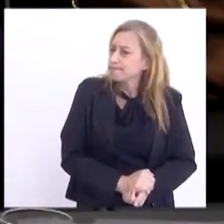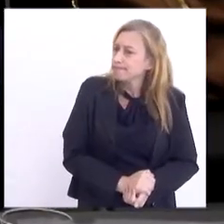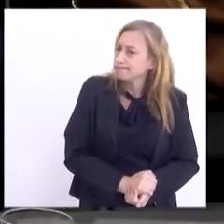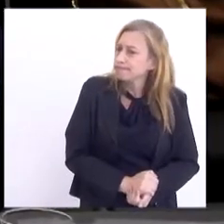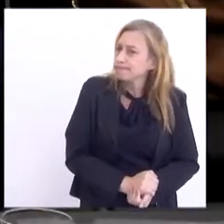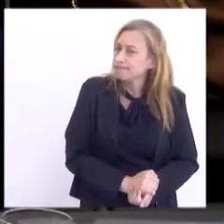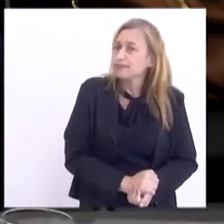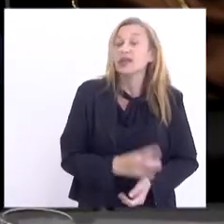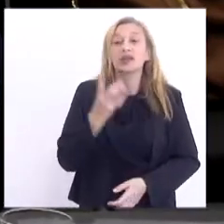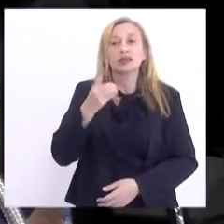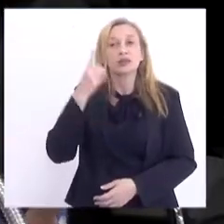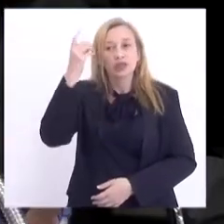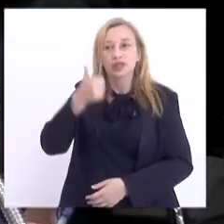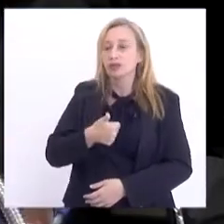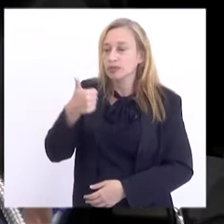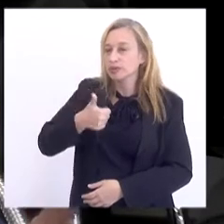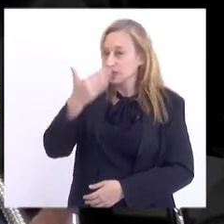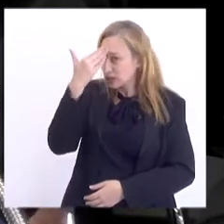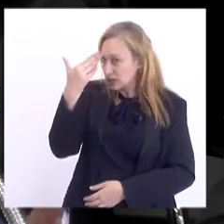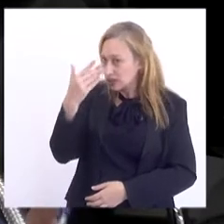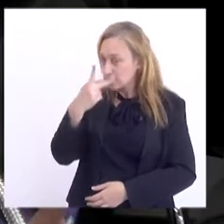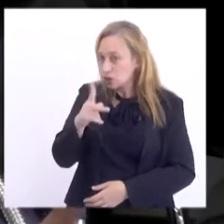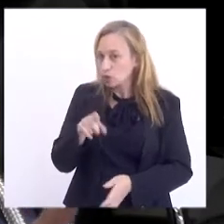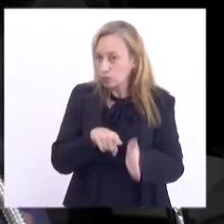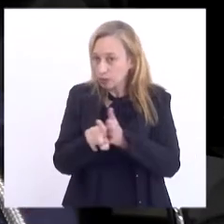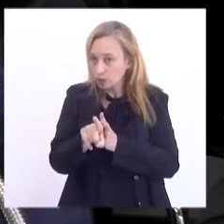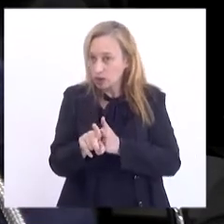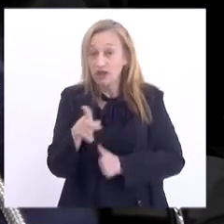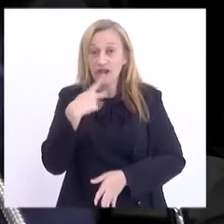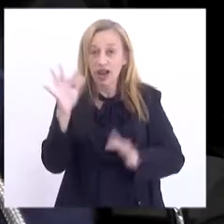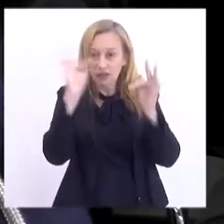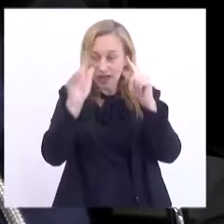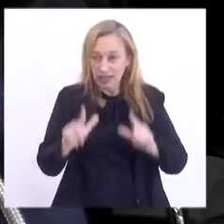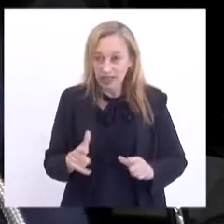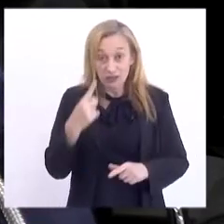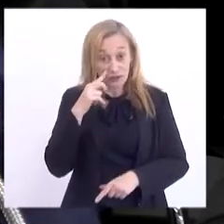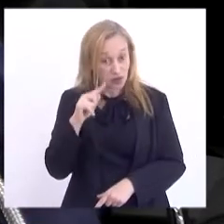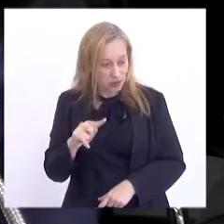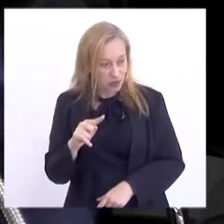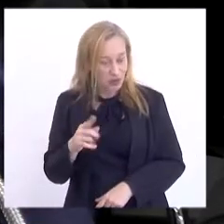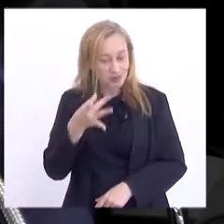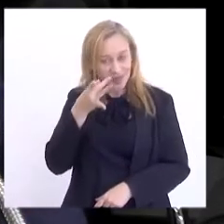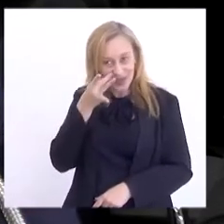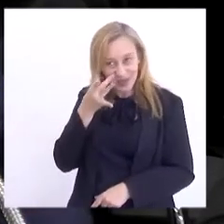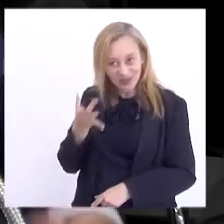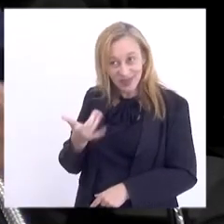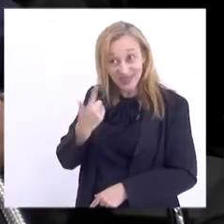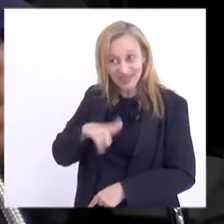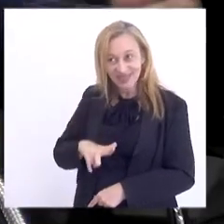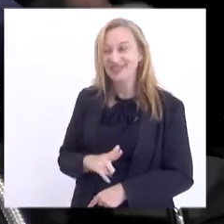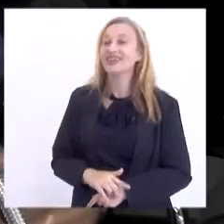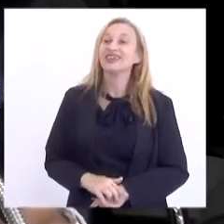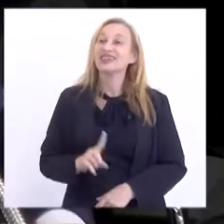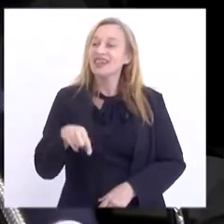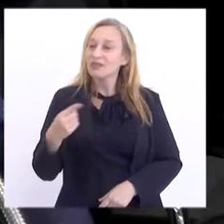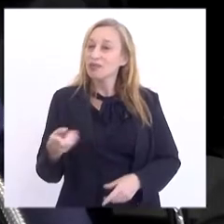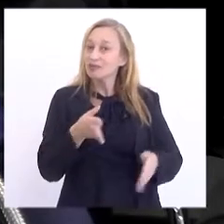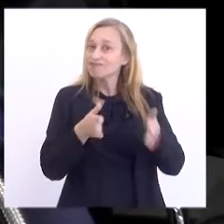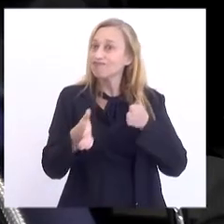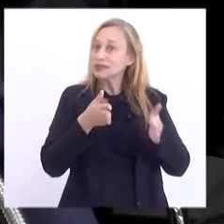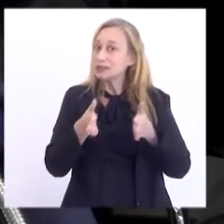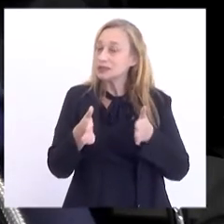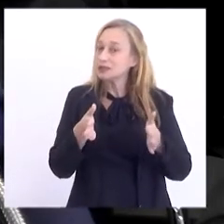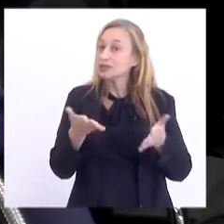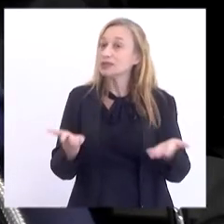eu queria agradecer a sua pergunta e dizer que estou muito feliz de ver você pessoalmente novamente depois desse